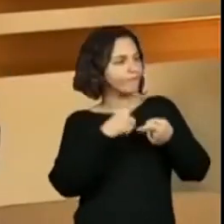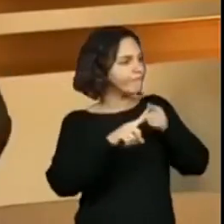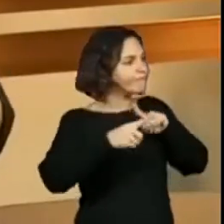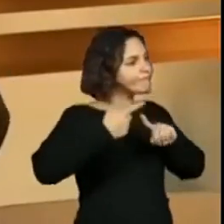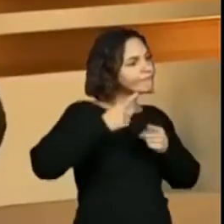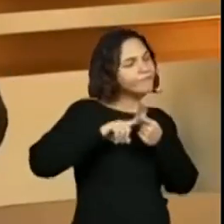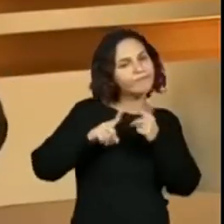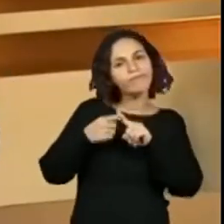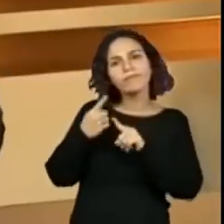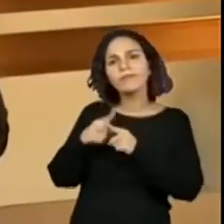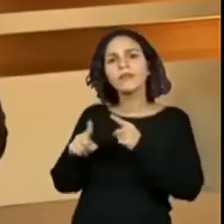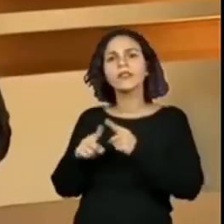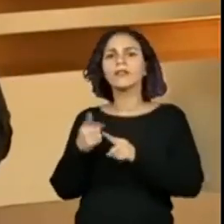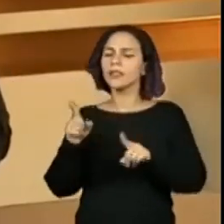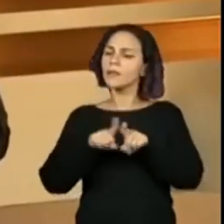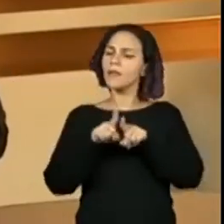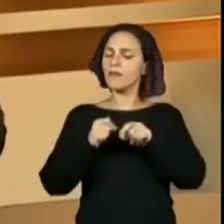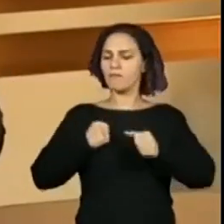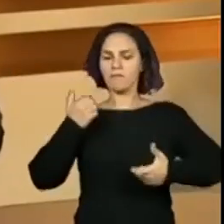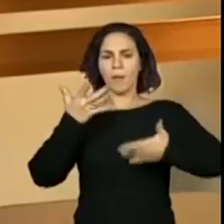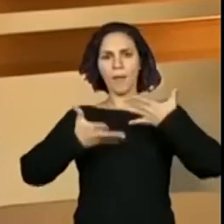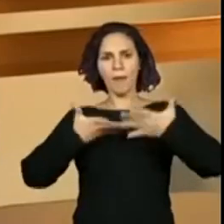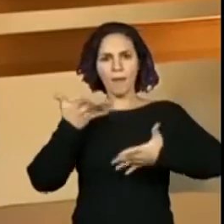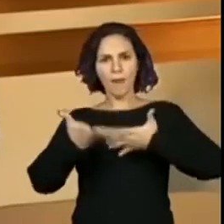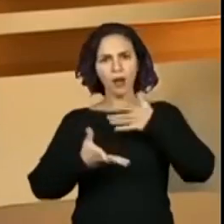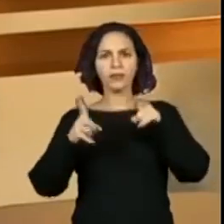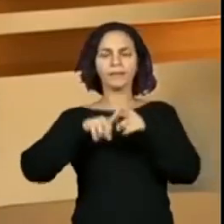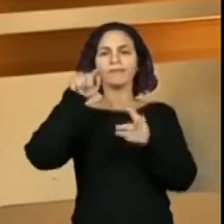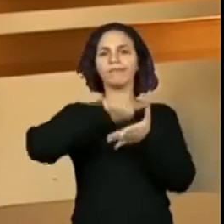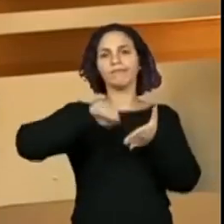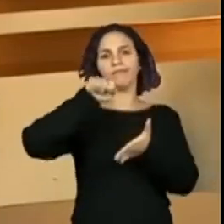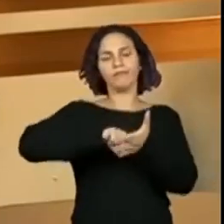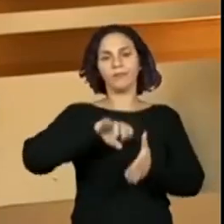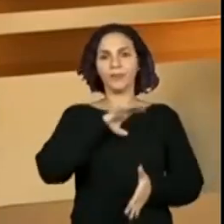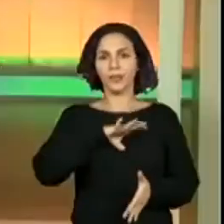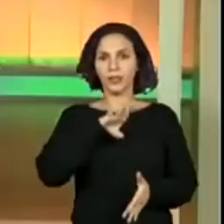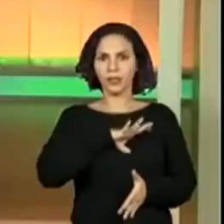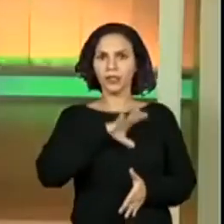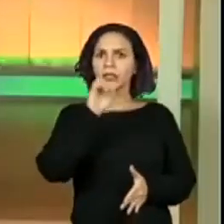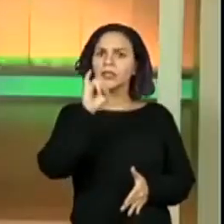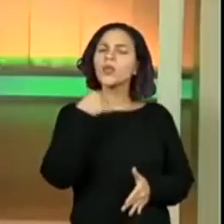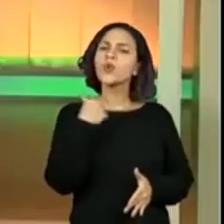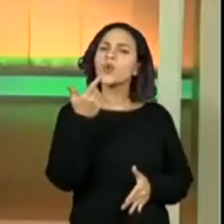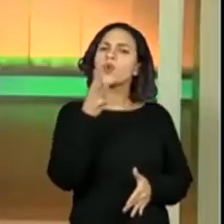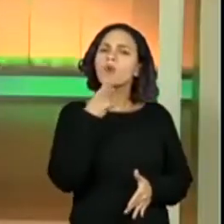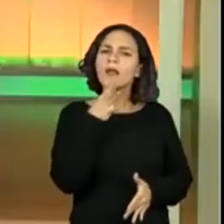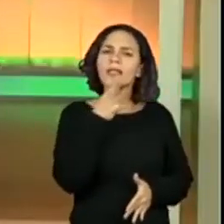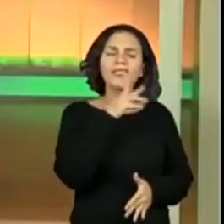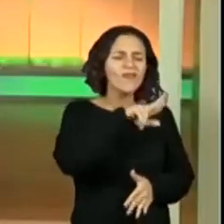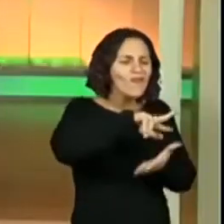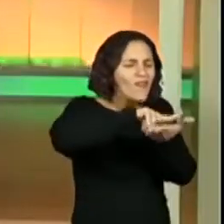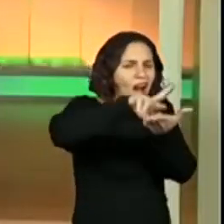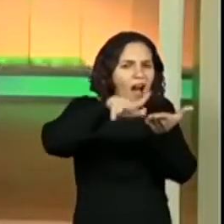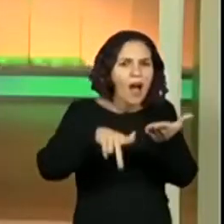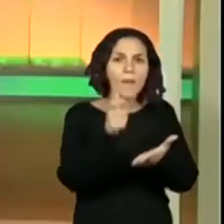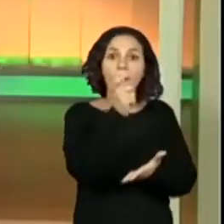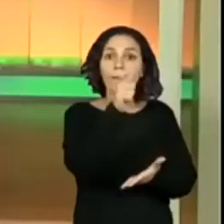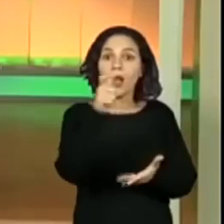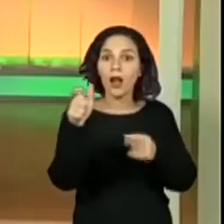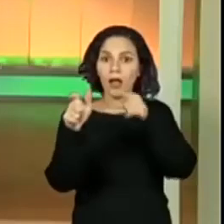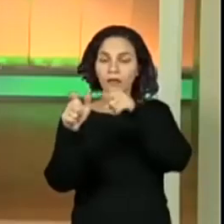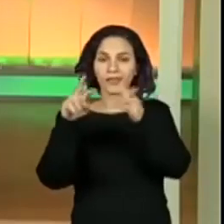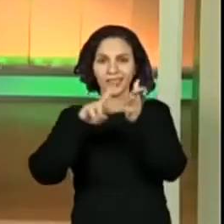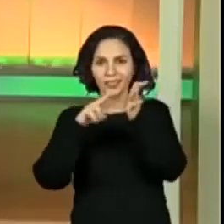nossas falas e principalmente na escrita. Quanto mais palavras eu conheço e o seu significado,